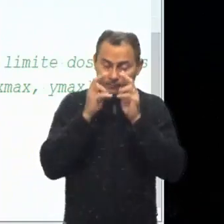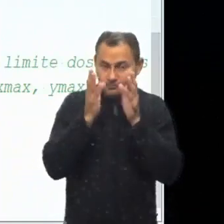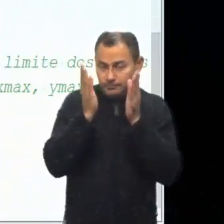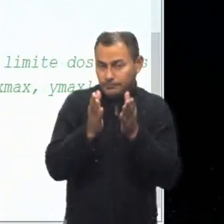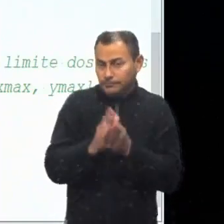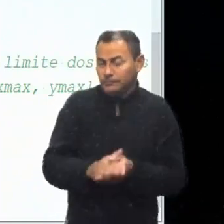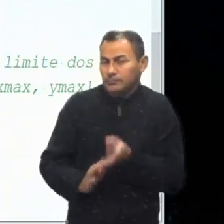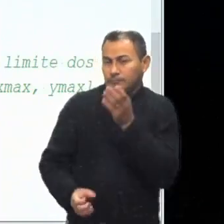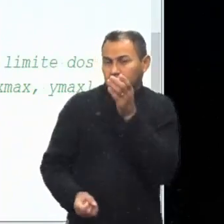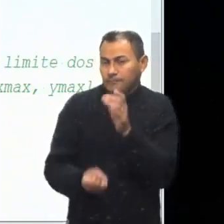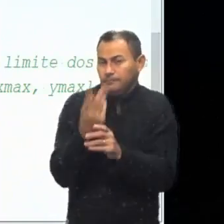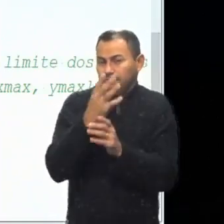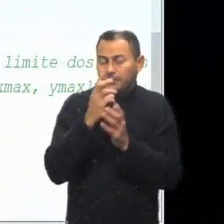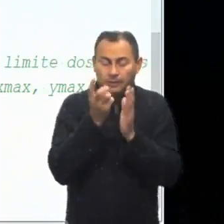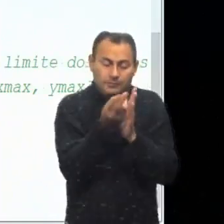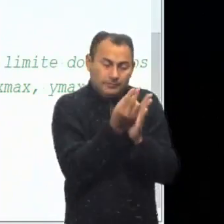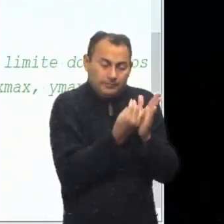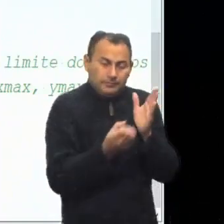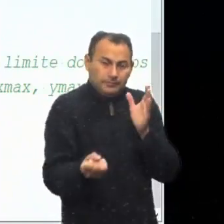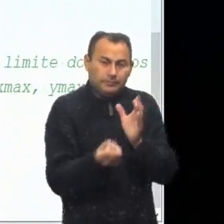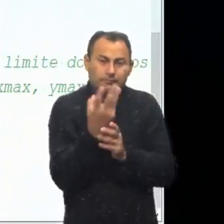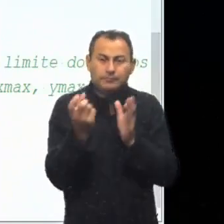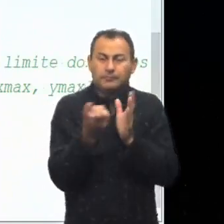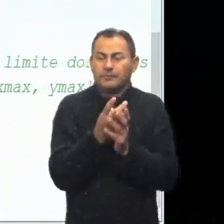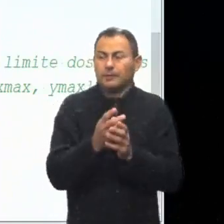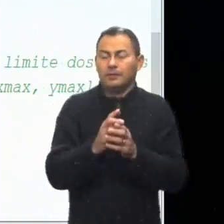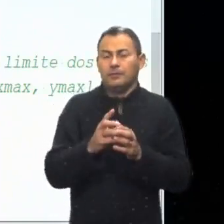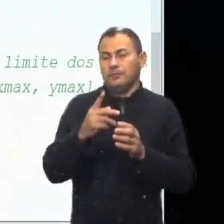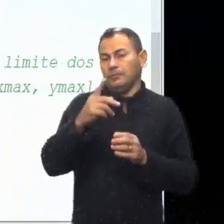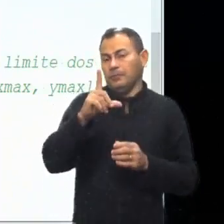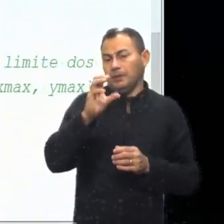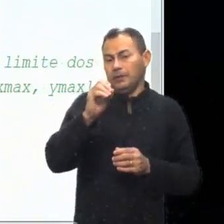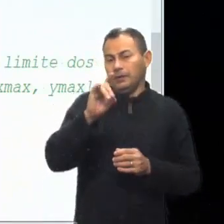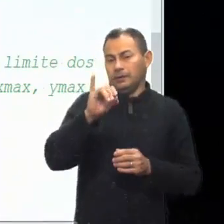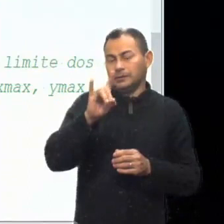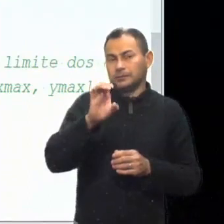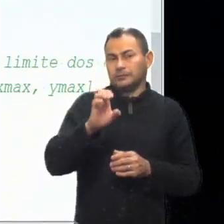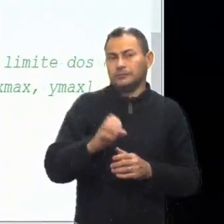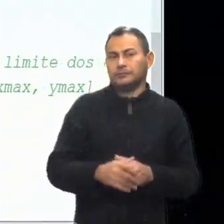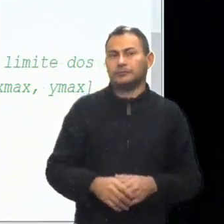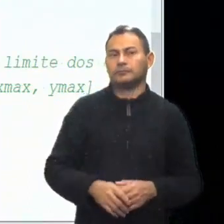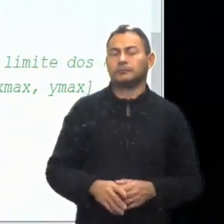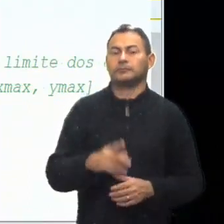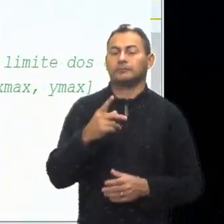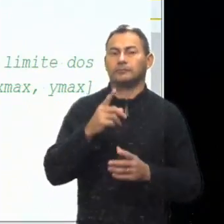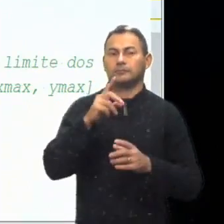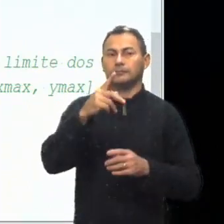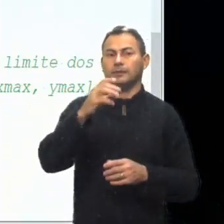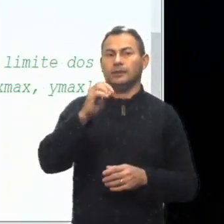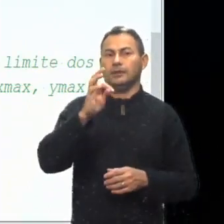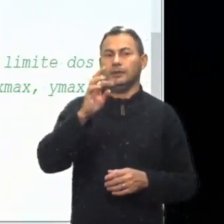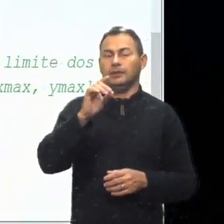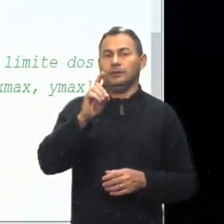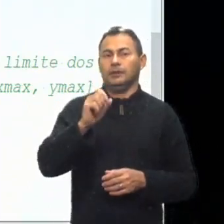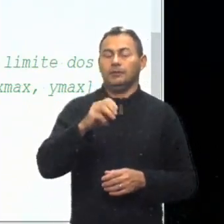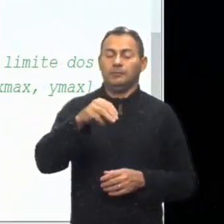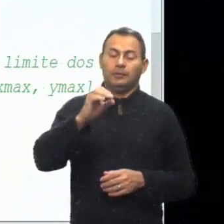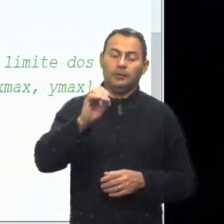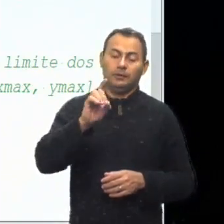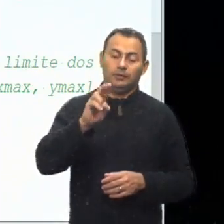Então aqui você cria uma nova figura e você dá um plot da sua portadora modulada.